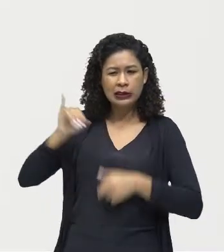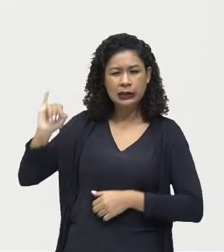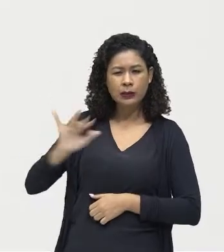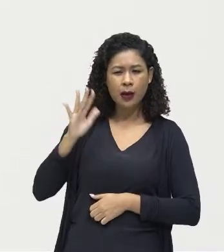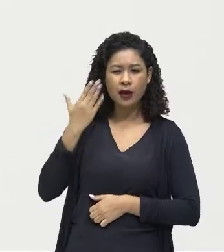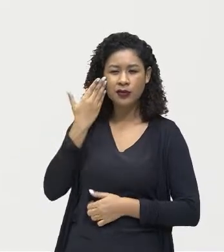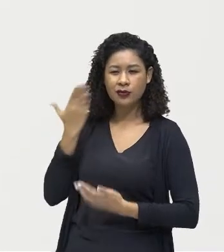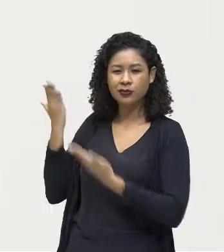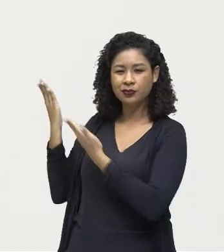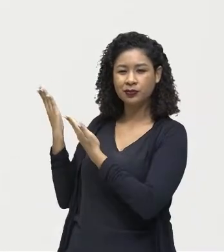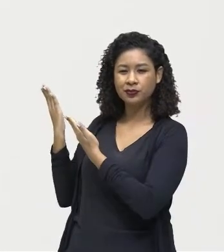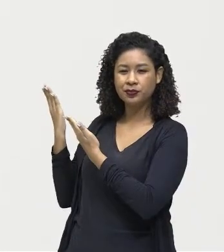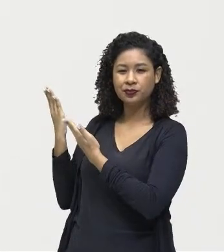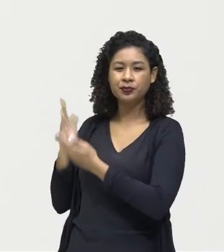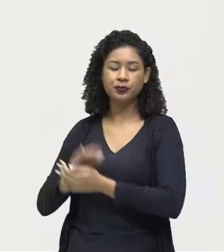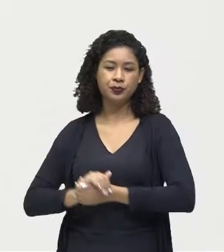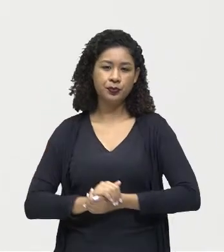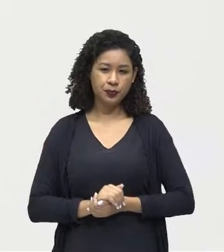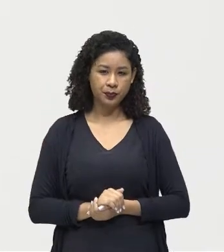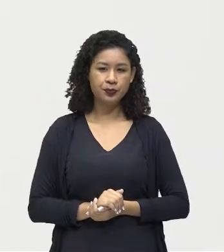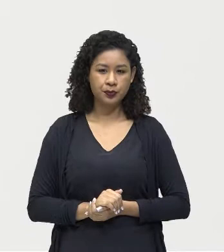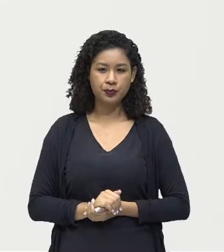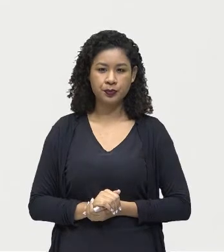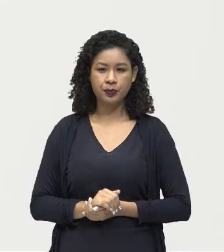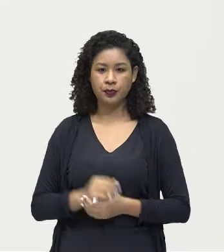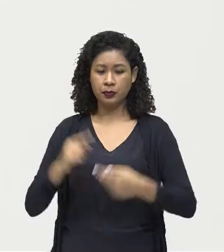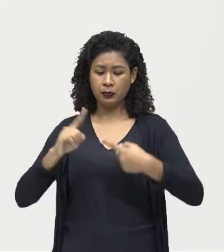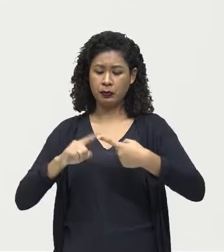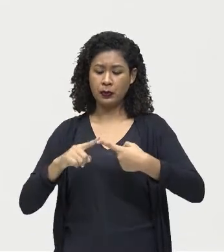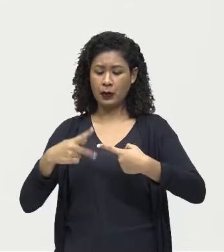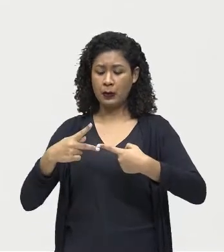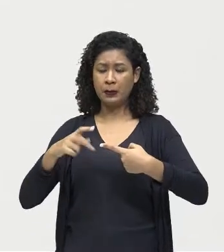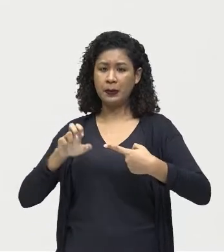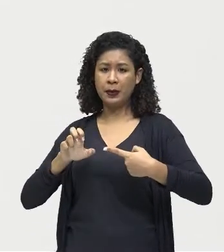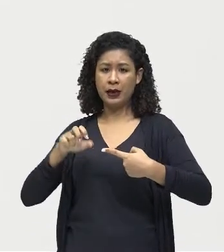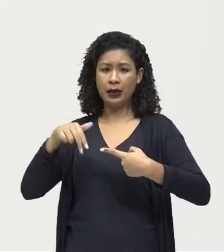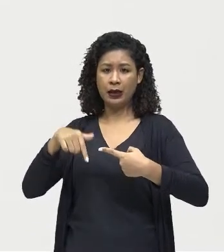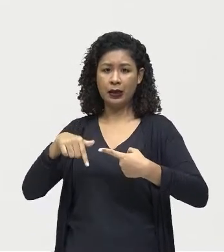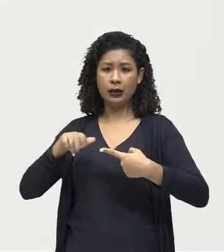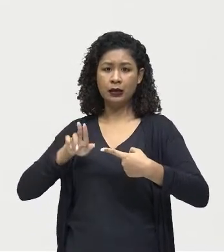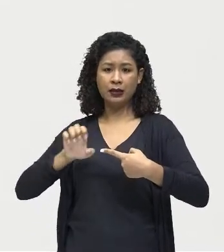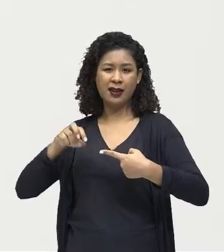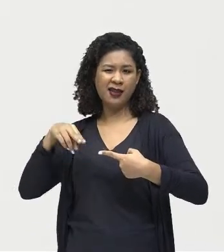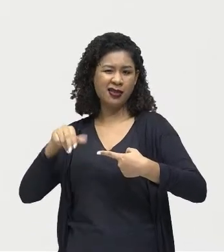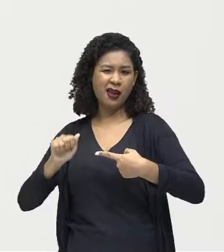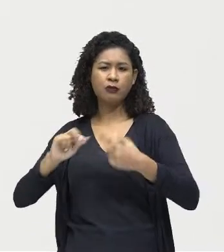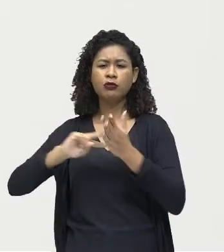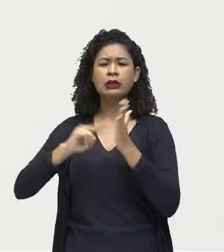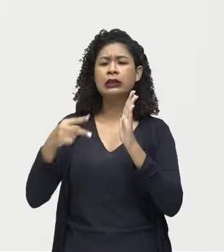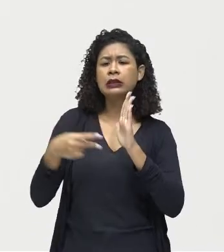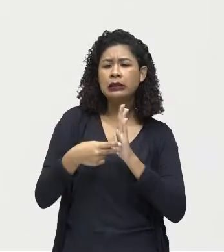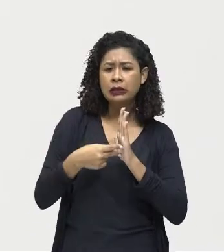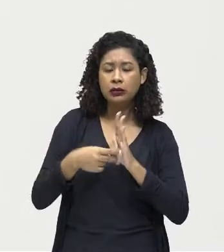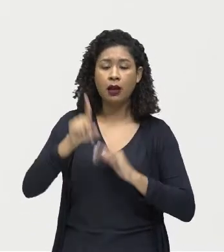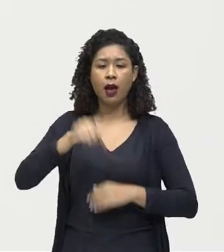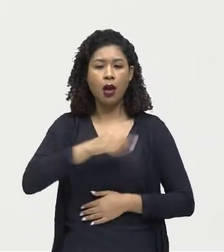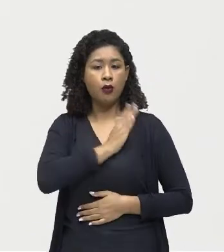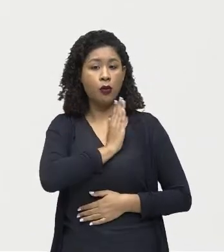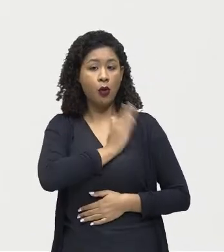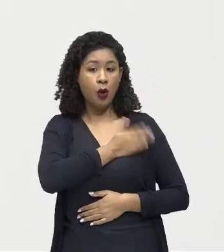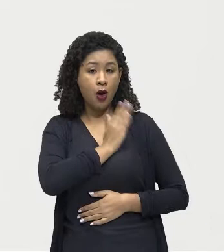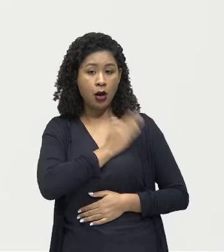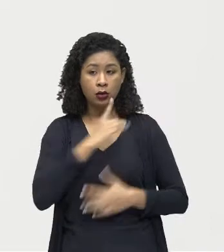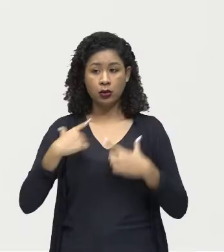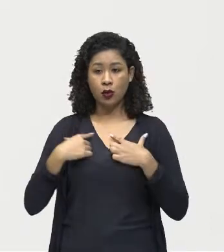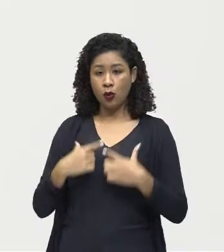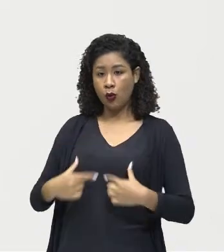gente. Então, o que seria a pequena circulação? Seria a relação, a interação entre o coração e o